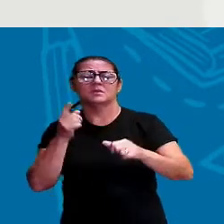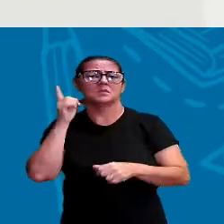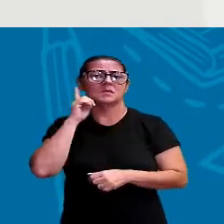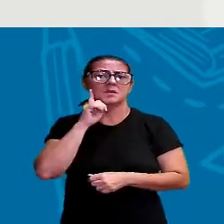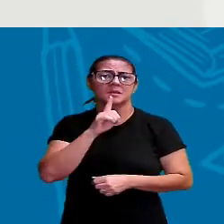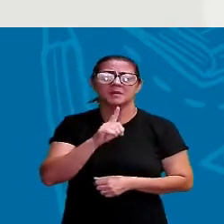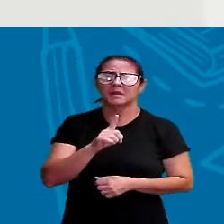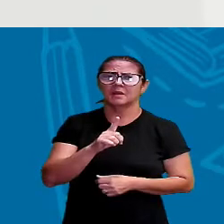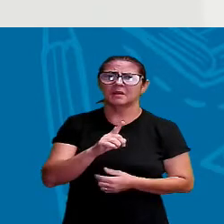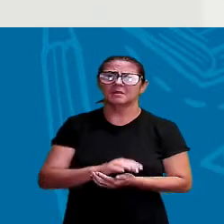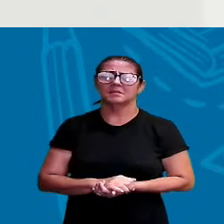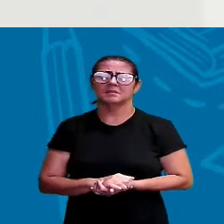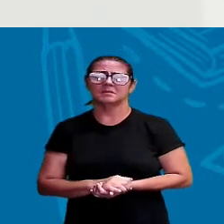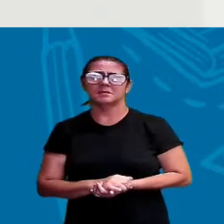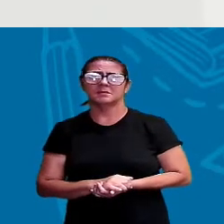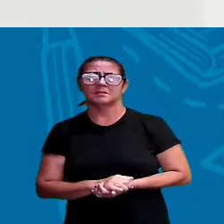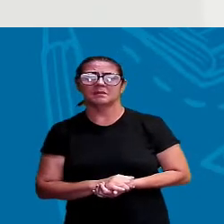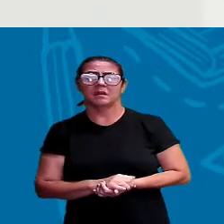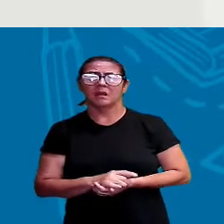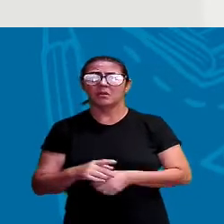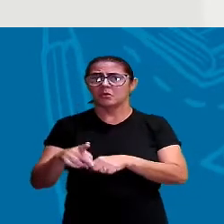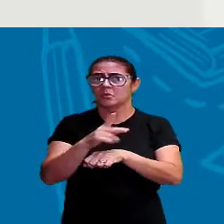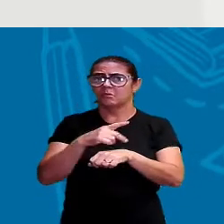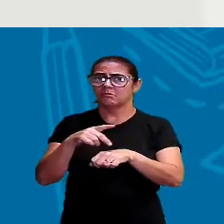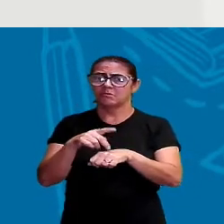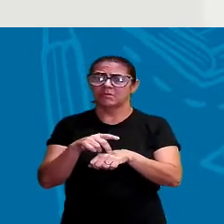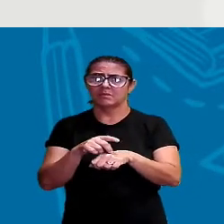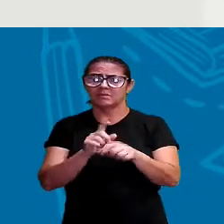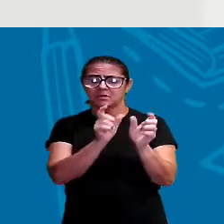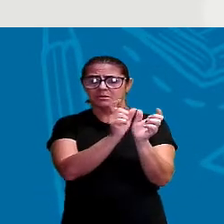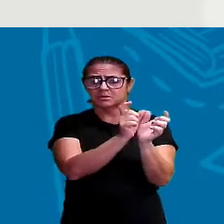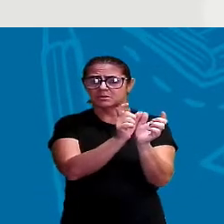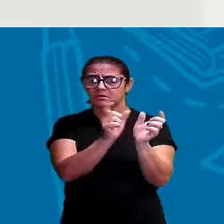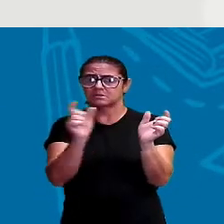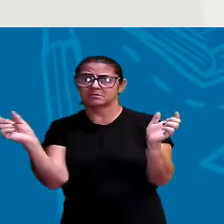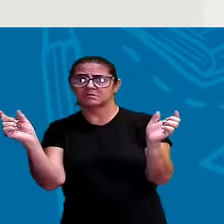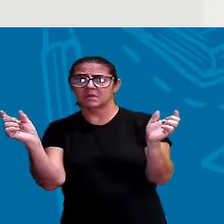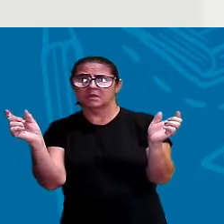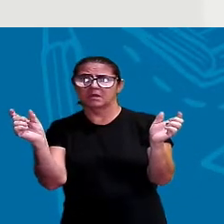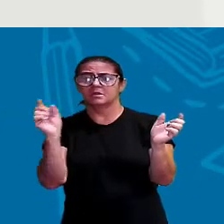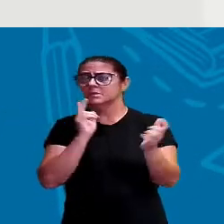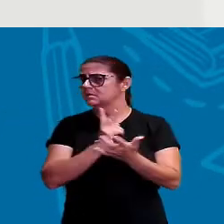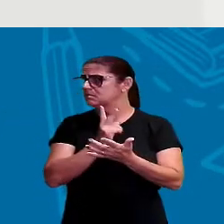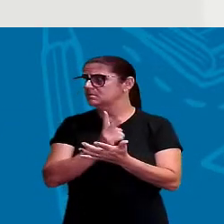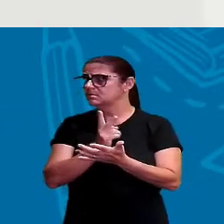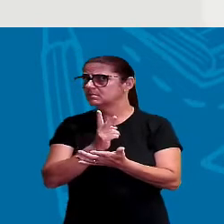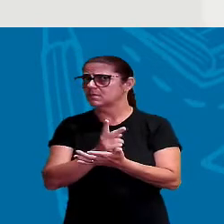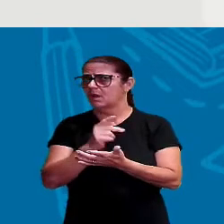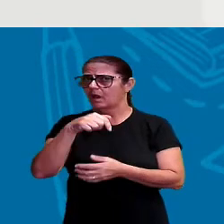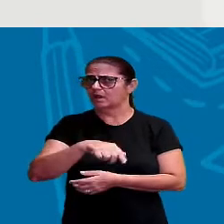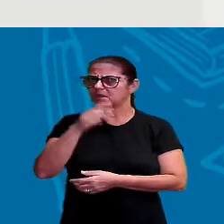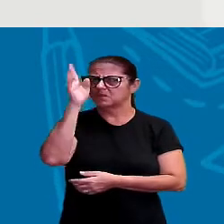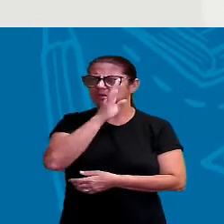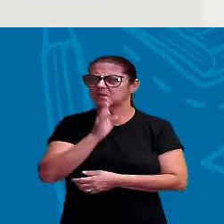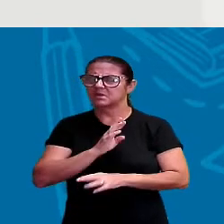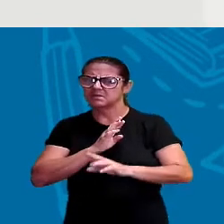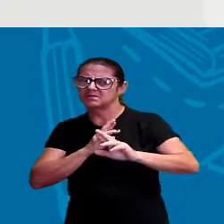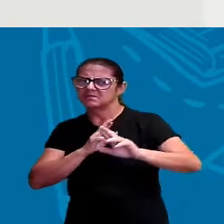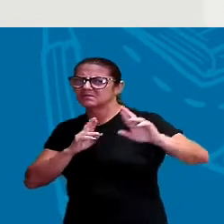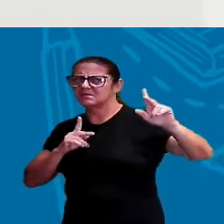formal que no mercado americano, as tirinhas americanas, eles não adotam esse tipo. Igual a gente faz no Brasil. Se a gente for